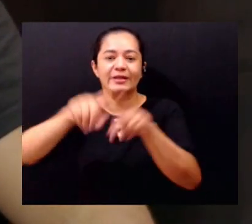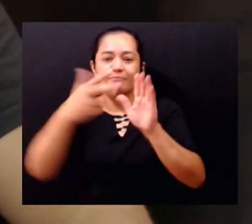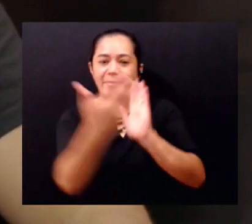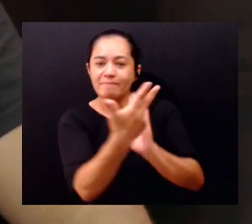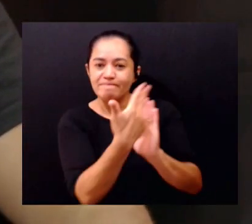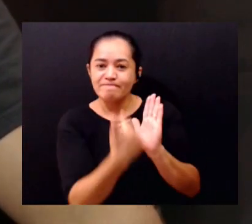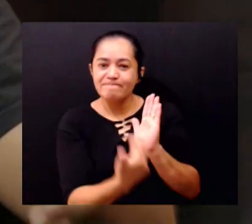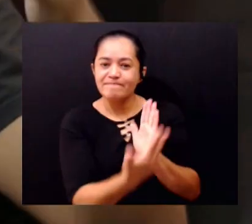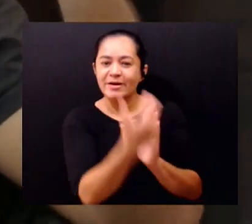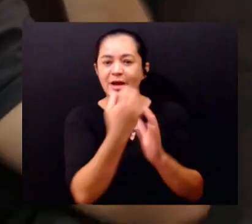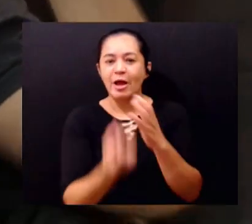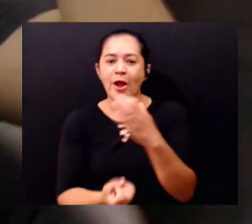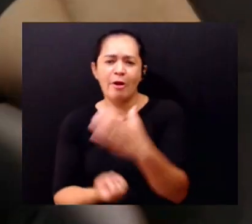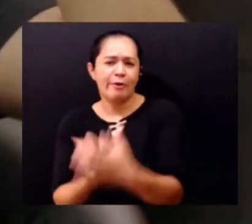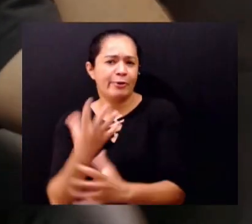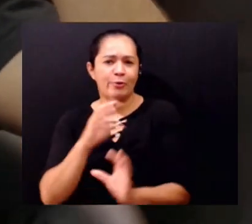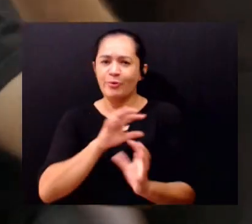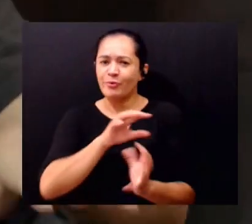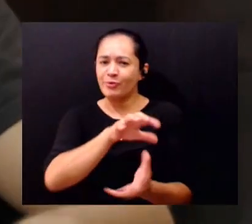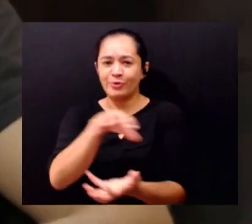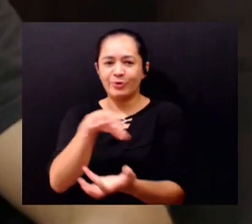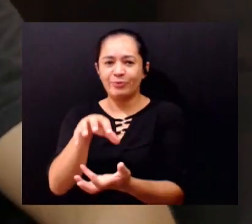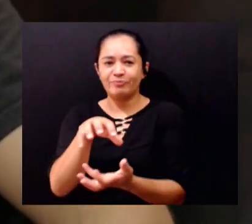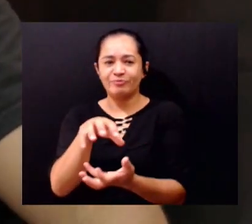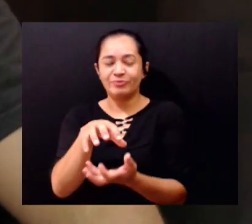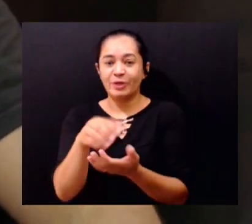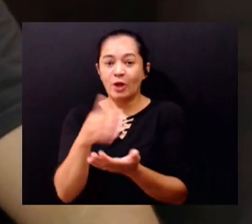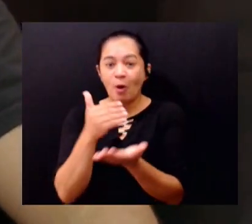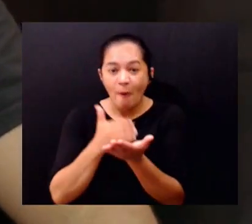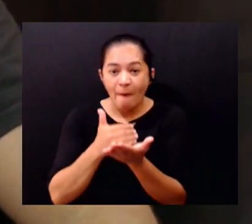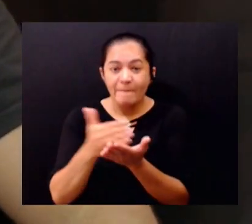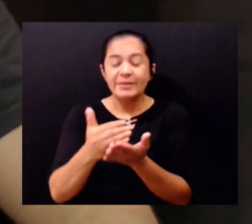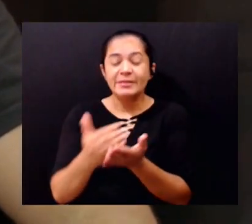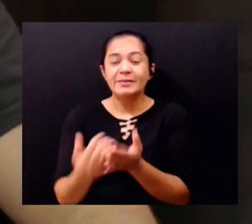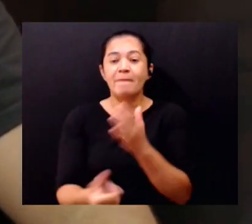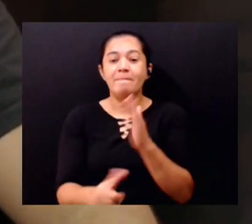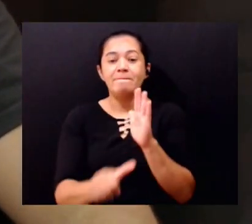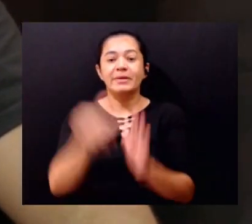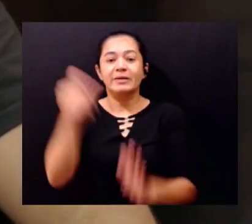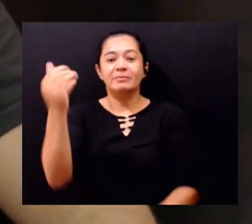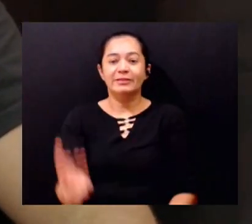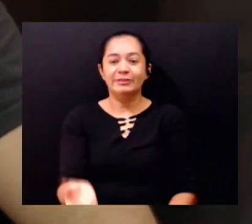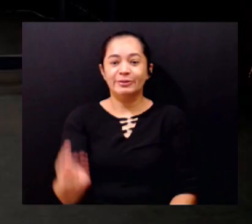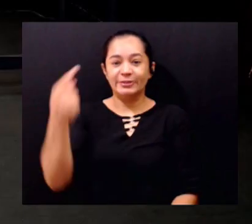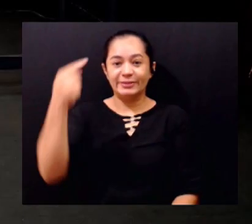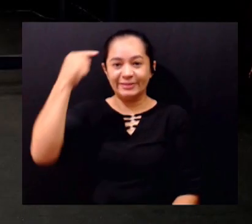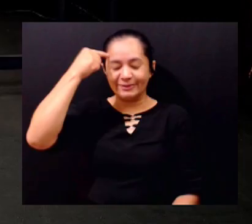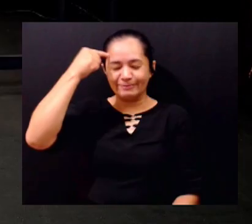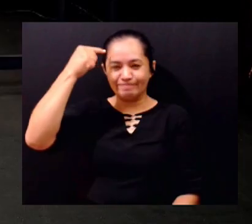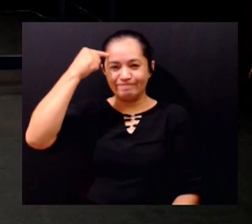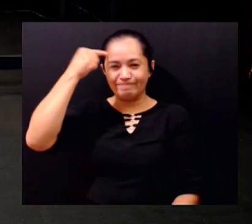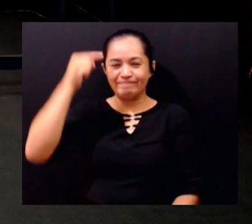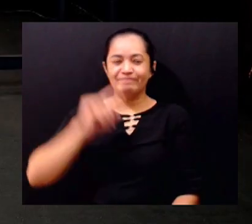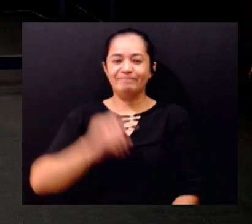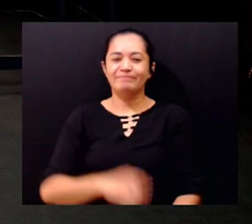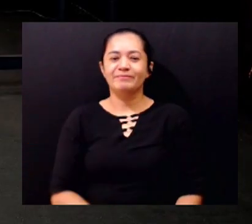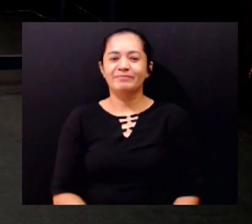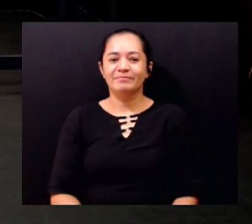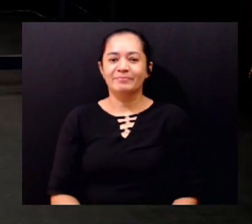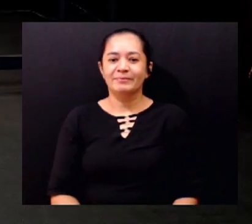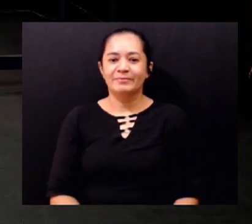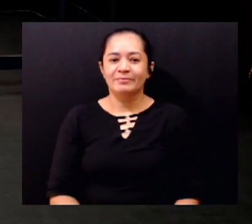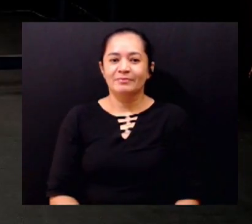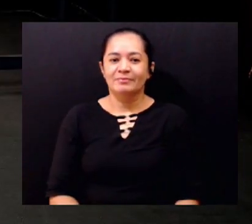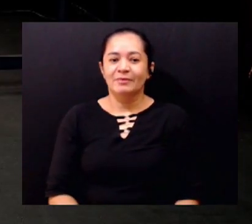universo. Então tudo parte, primeiro é mental, depois vai para o papel. Muito bem. Que maravilha. E o Wander,